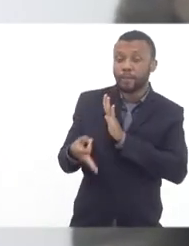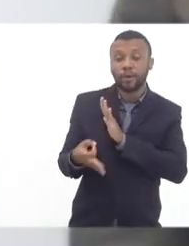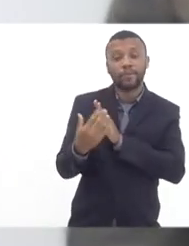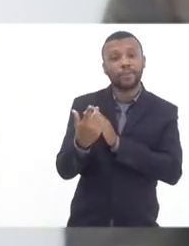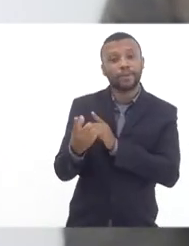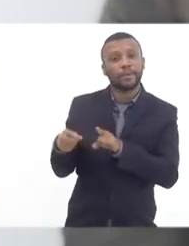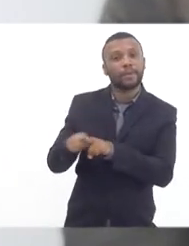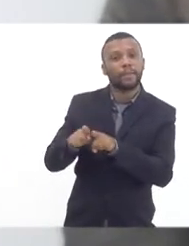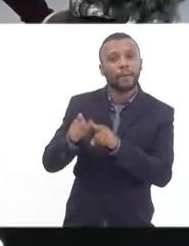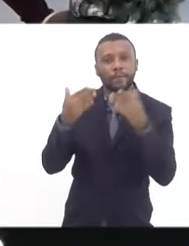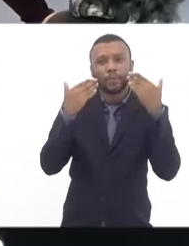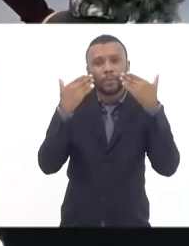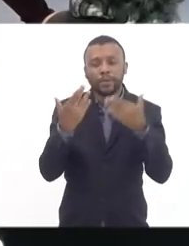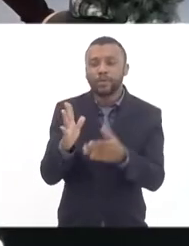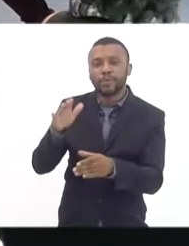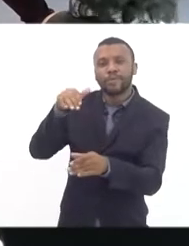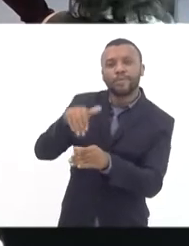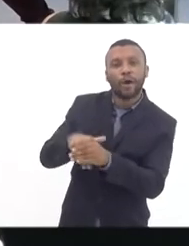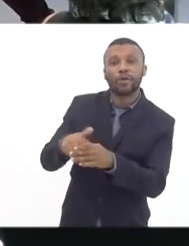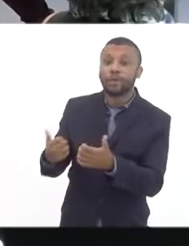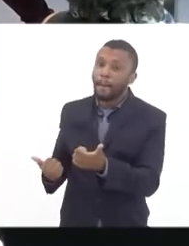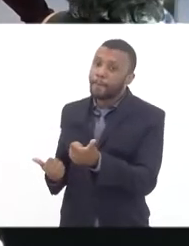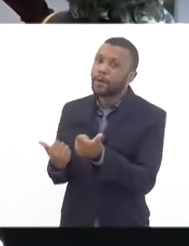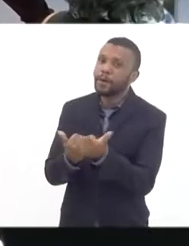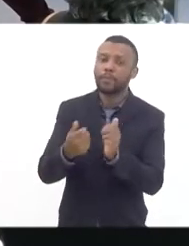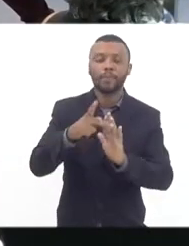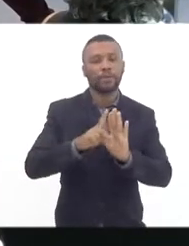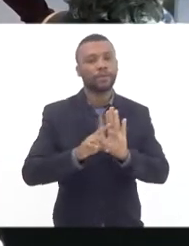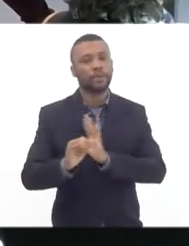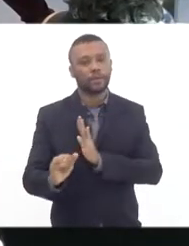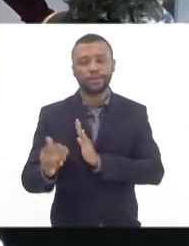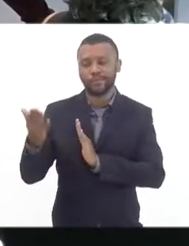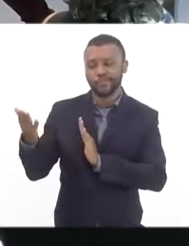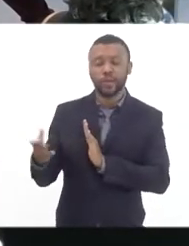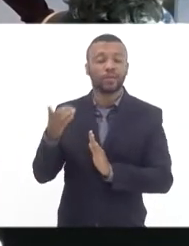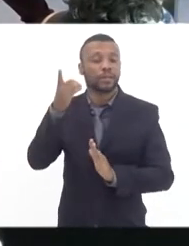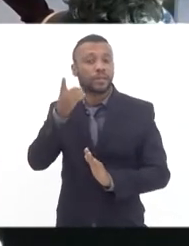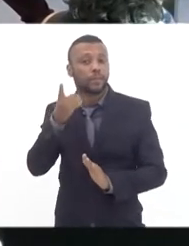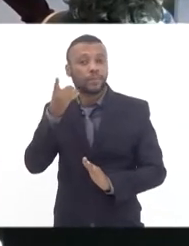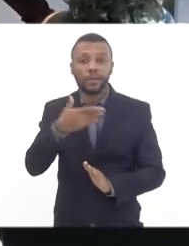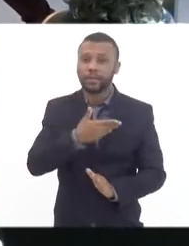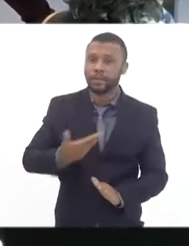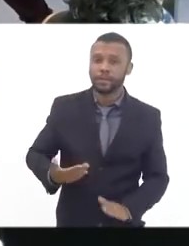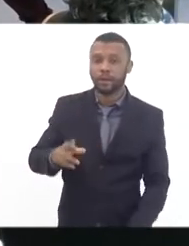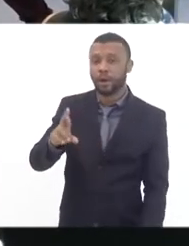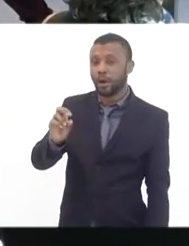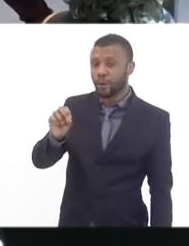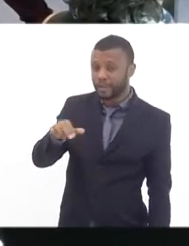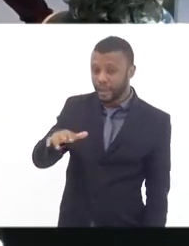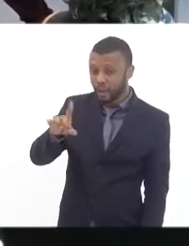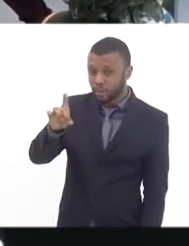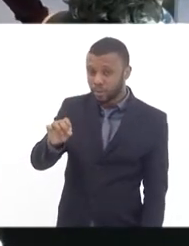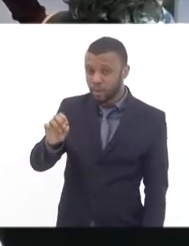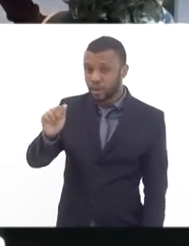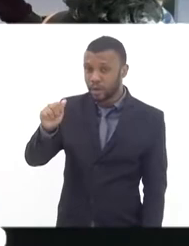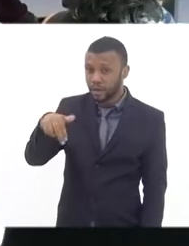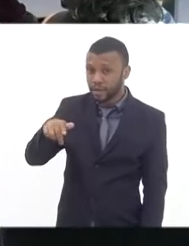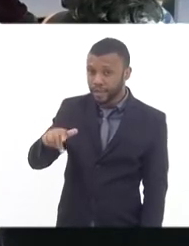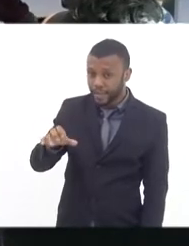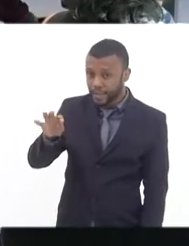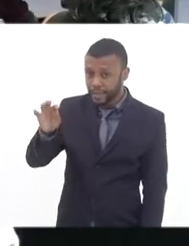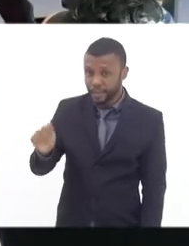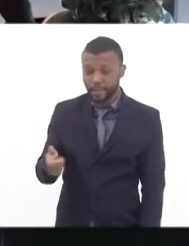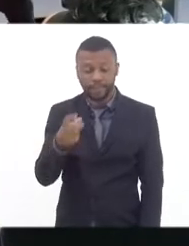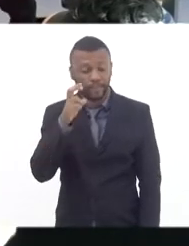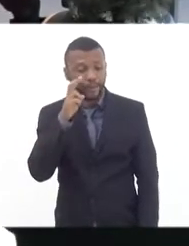favor desse projeto de lei do deputado estadual Ronaldo Anchieta. Ver o Mauro aqui, o doutor Mauro, né, do IFAM,